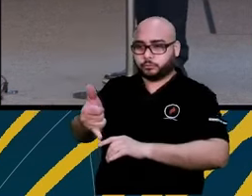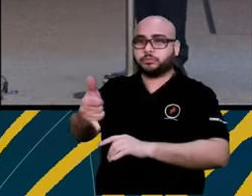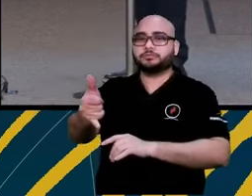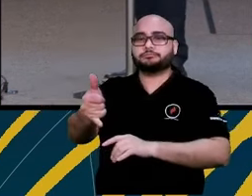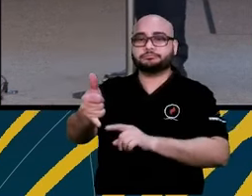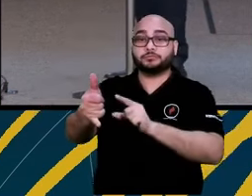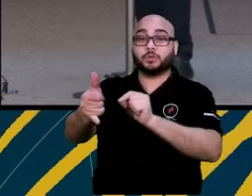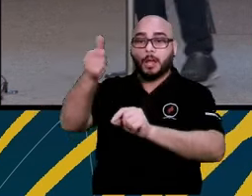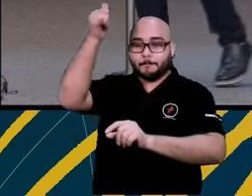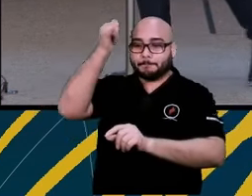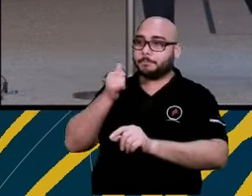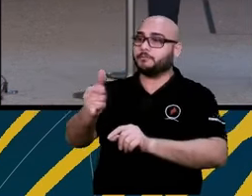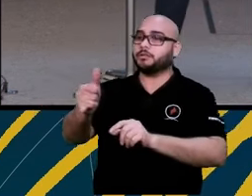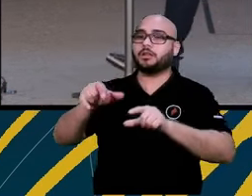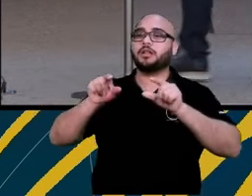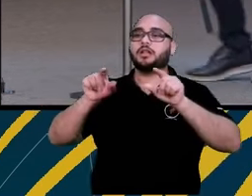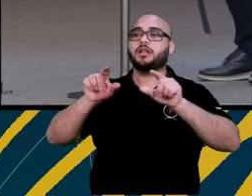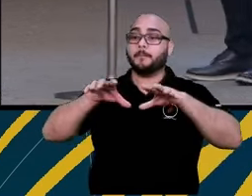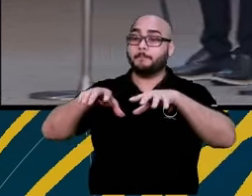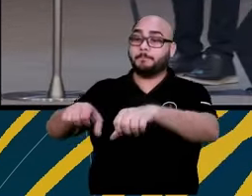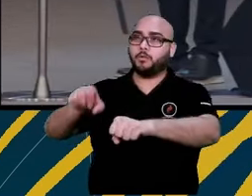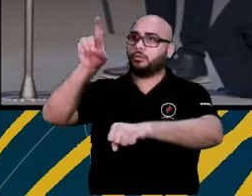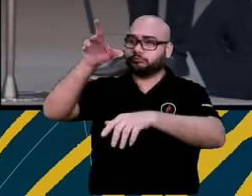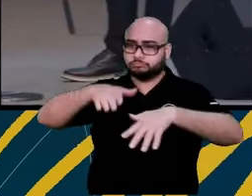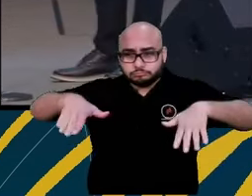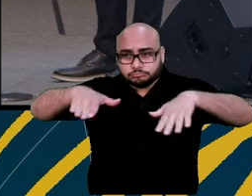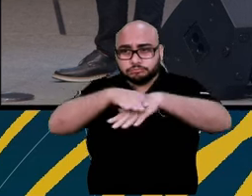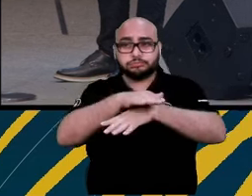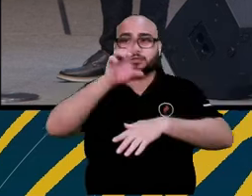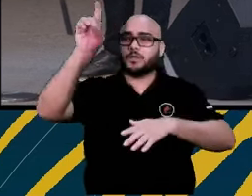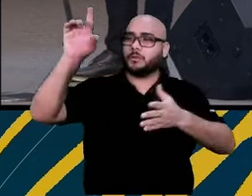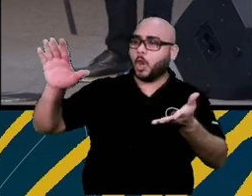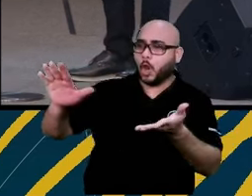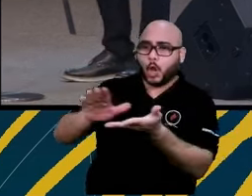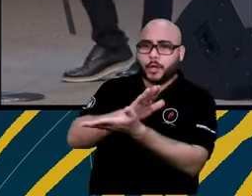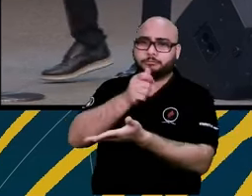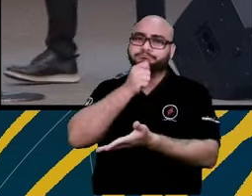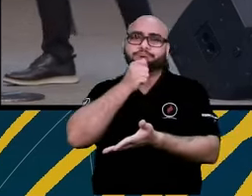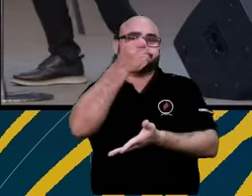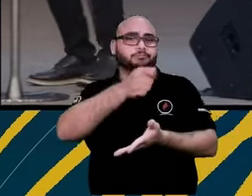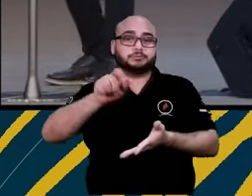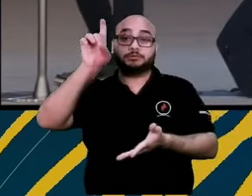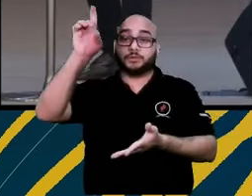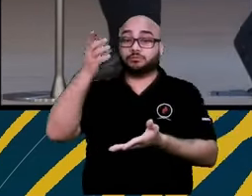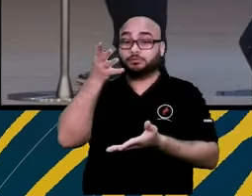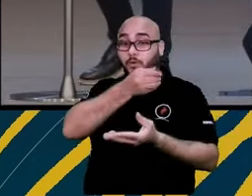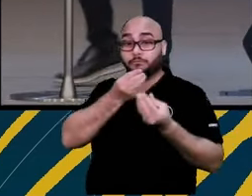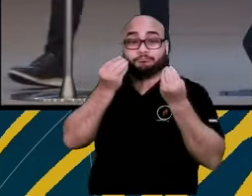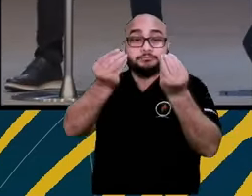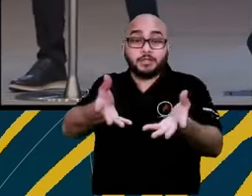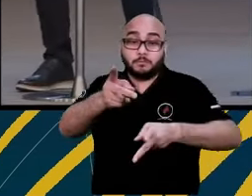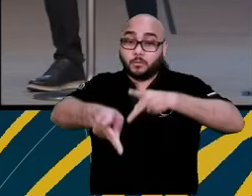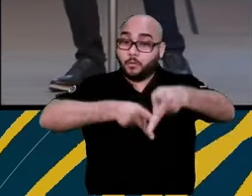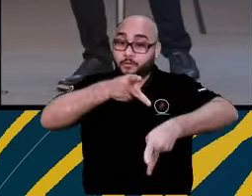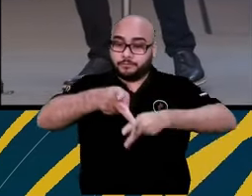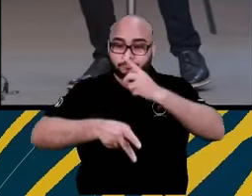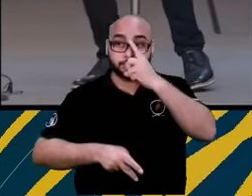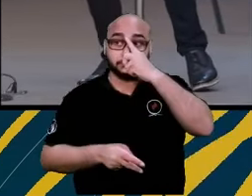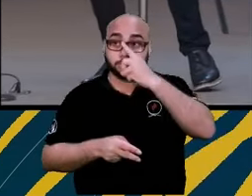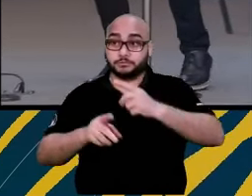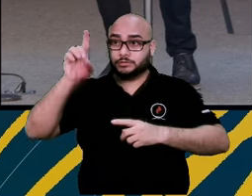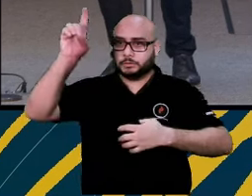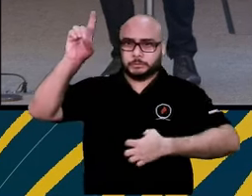destruirei. Antes, em breve, lhes darei de escapar, para que o meu furor não se derrame sobre